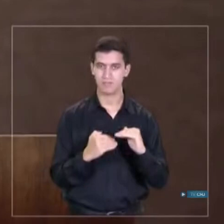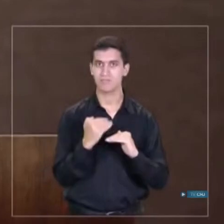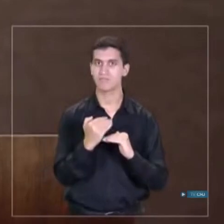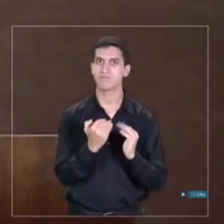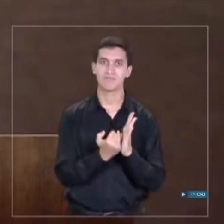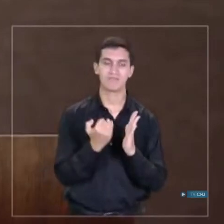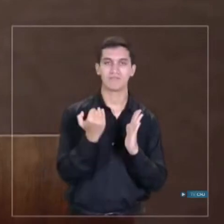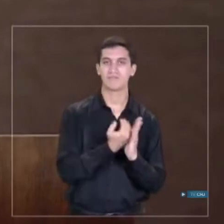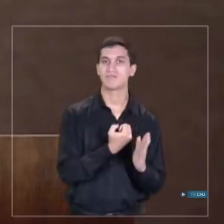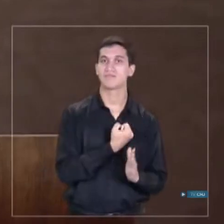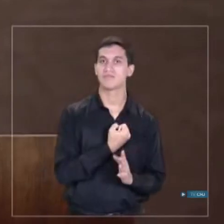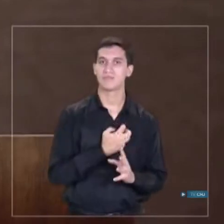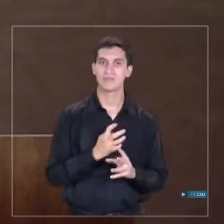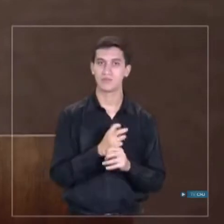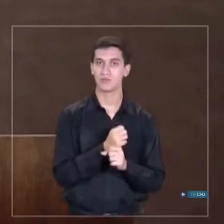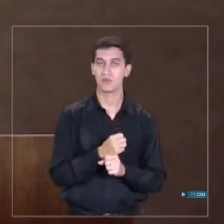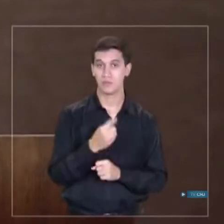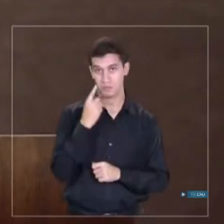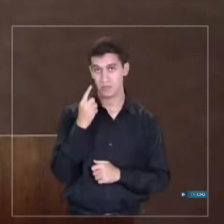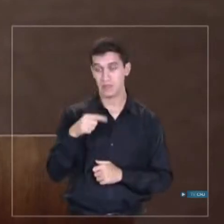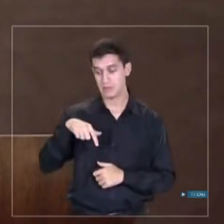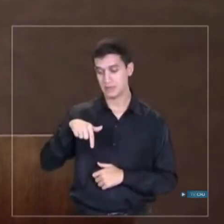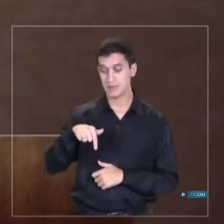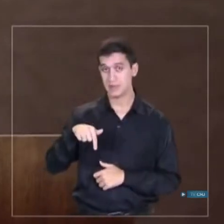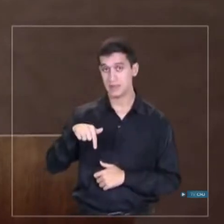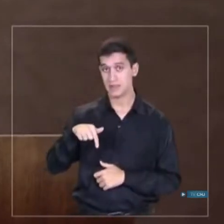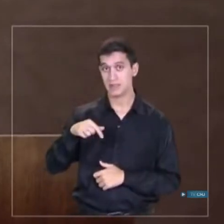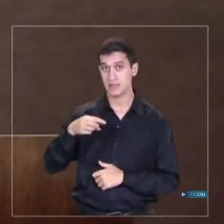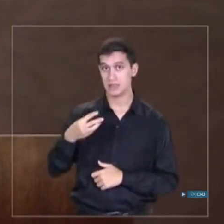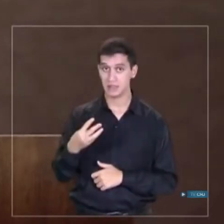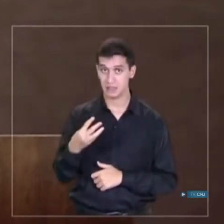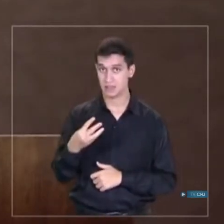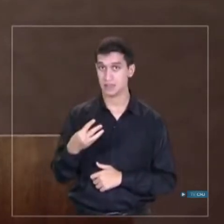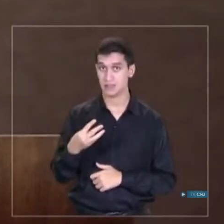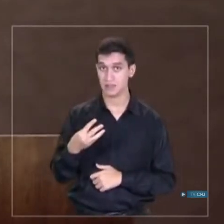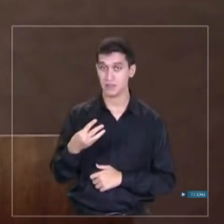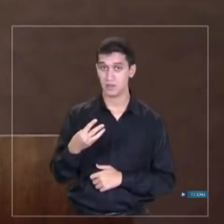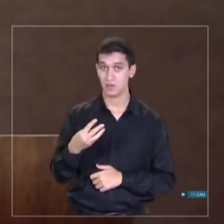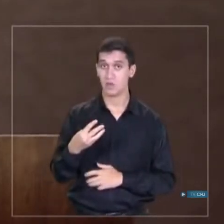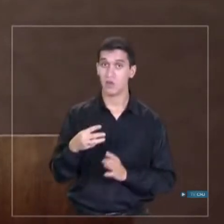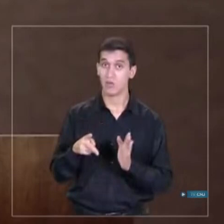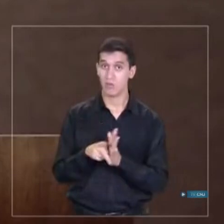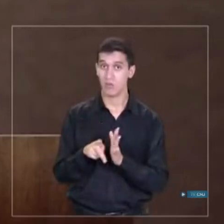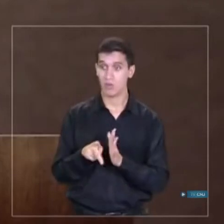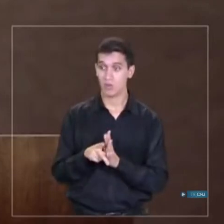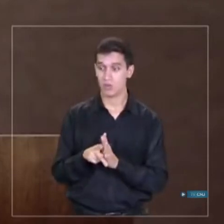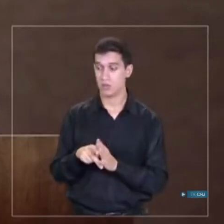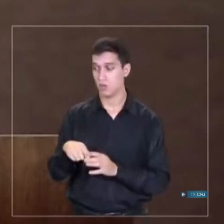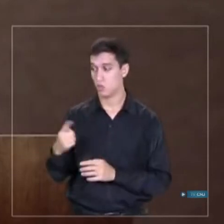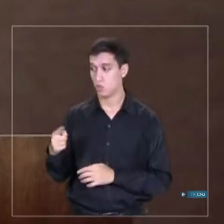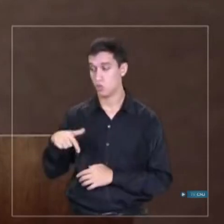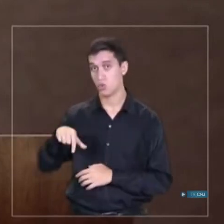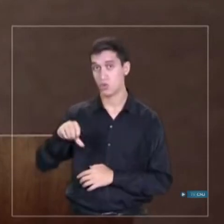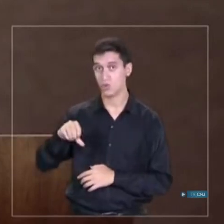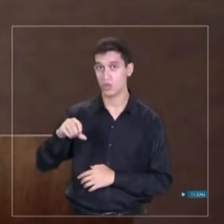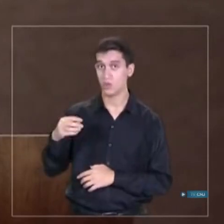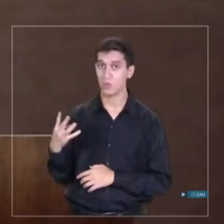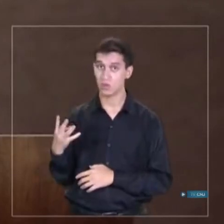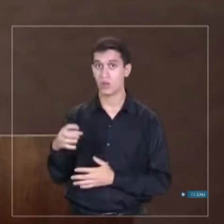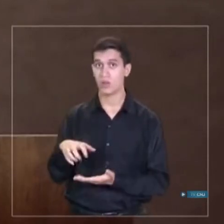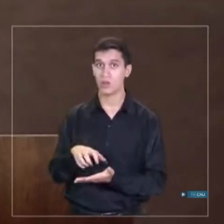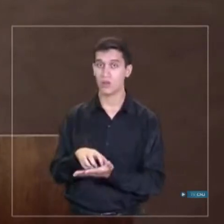número 73 73 dos 94 órgãos